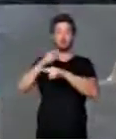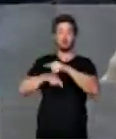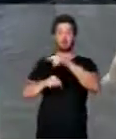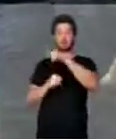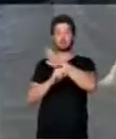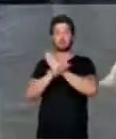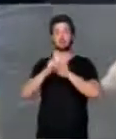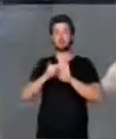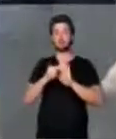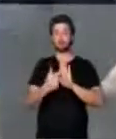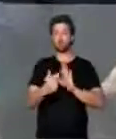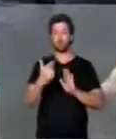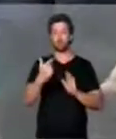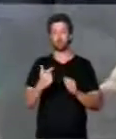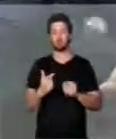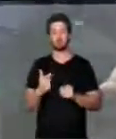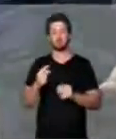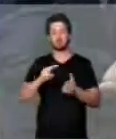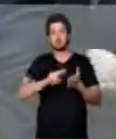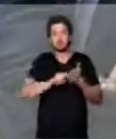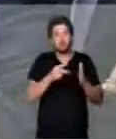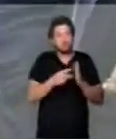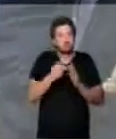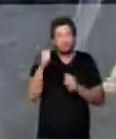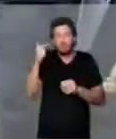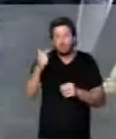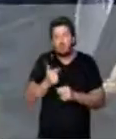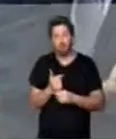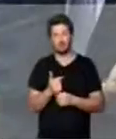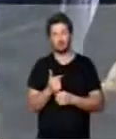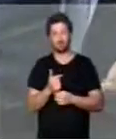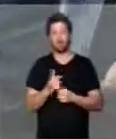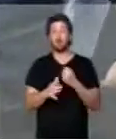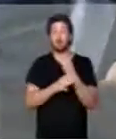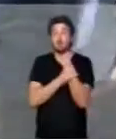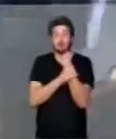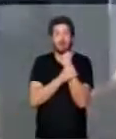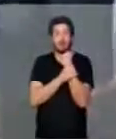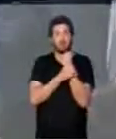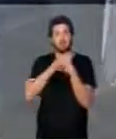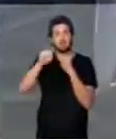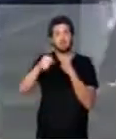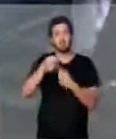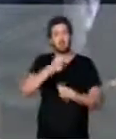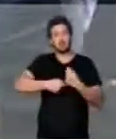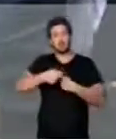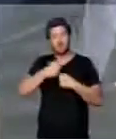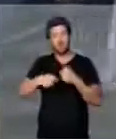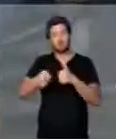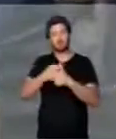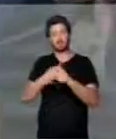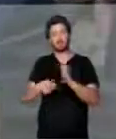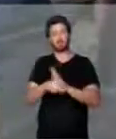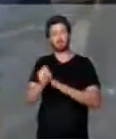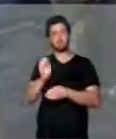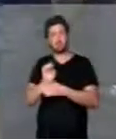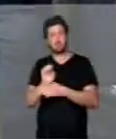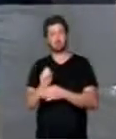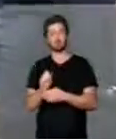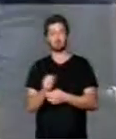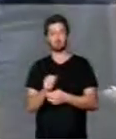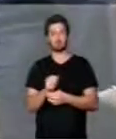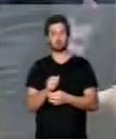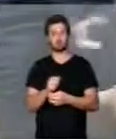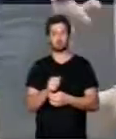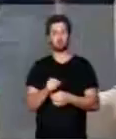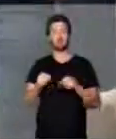inciso 2, que não tem o menor sentido, e garanta, obviamente, a renegociação da dívida dos estados.